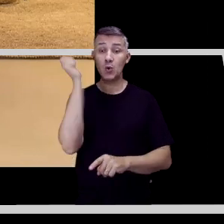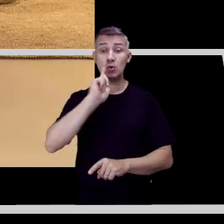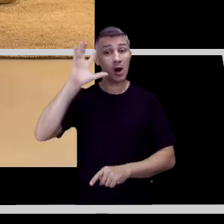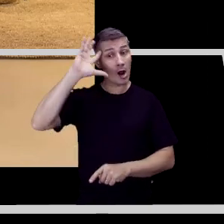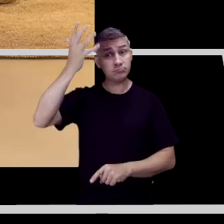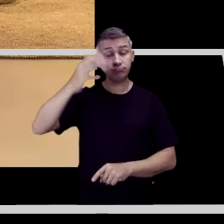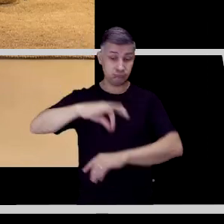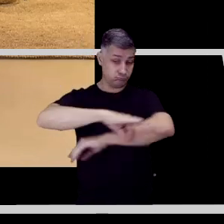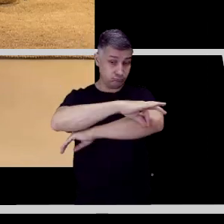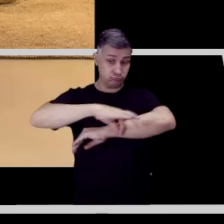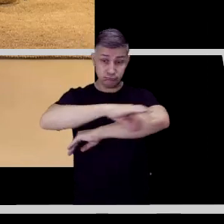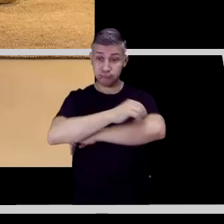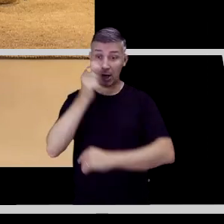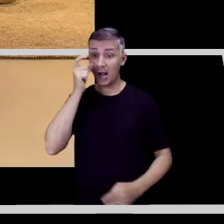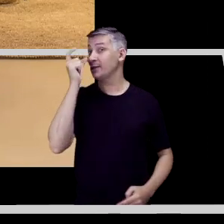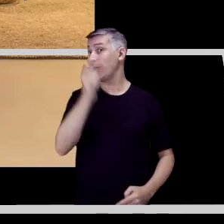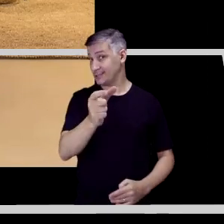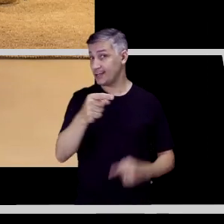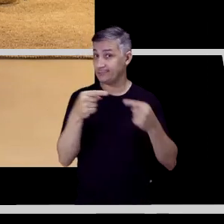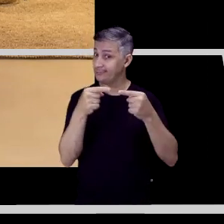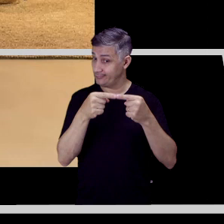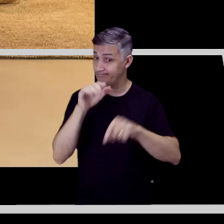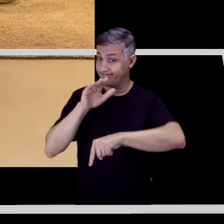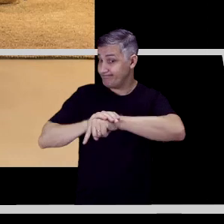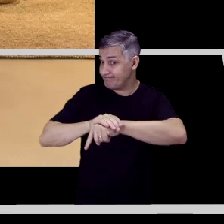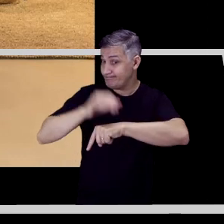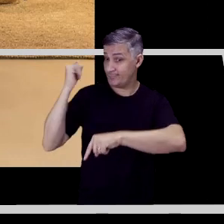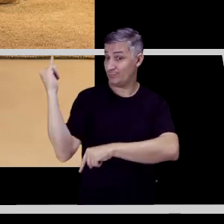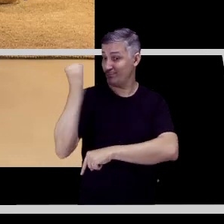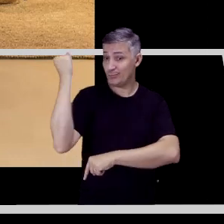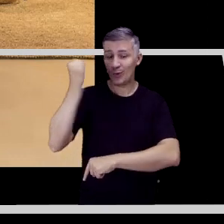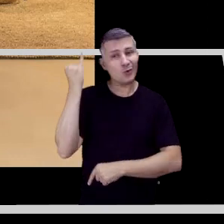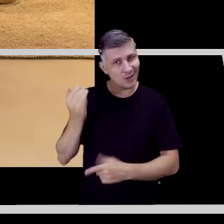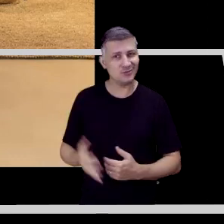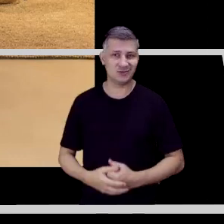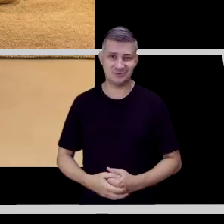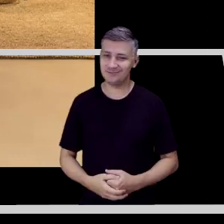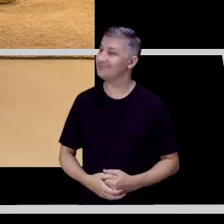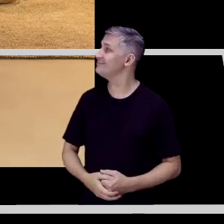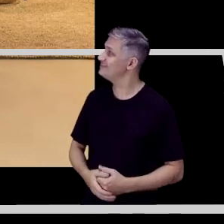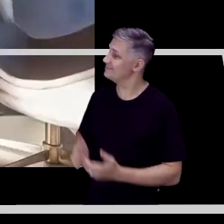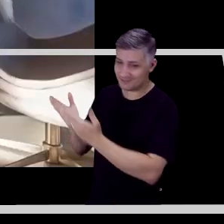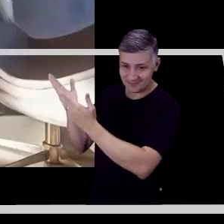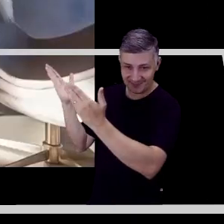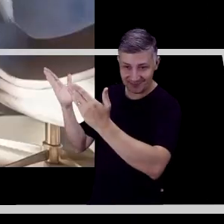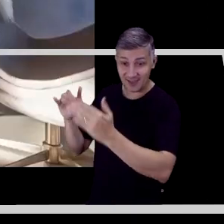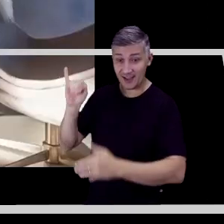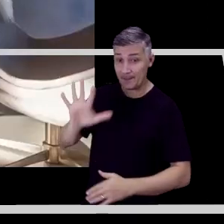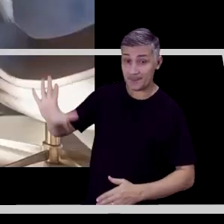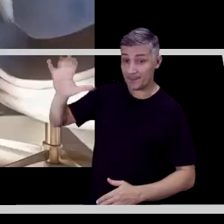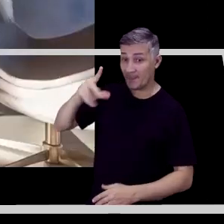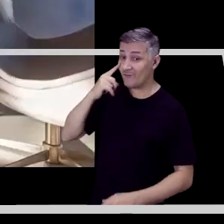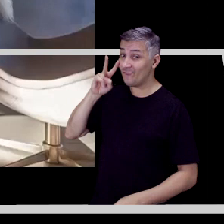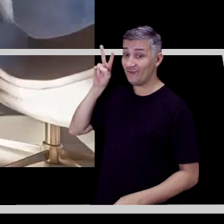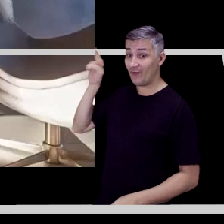também gerando soluções arquitetônicas interessantes, que é o que mais importa no final das contas, não? Então, aqui